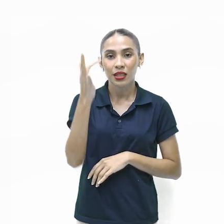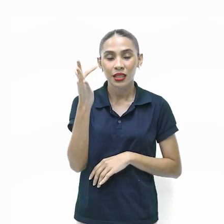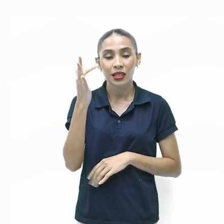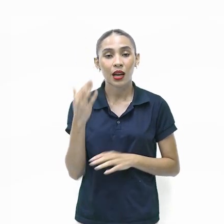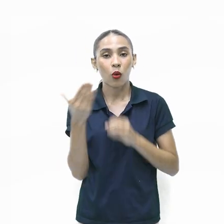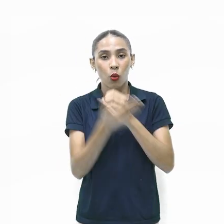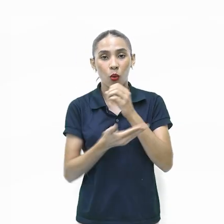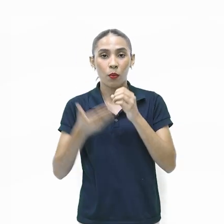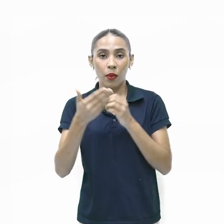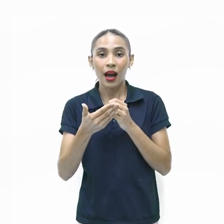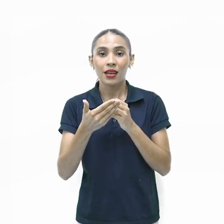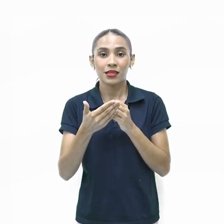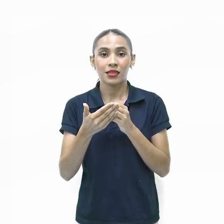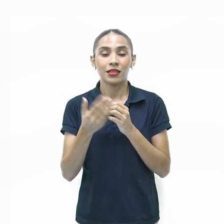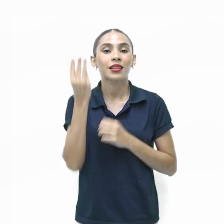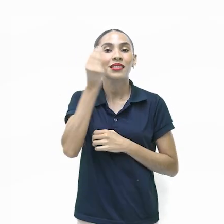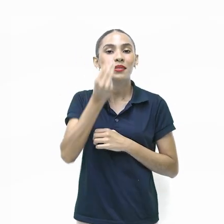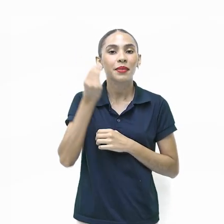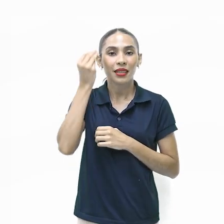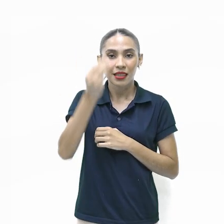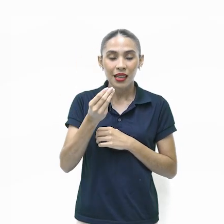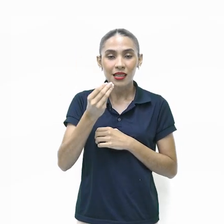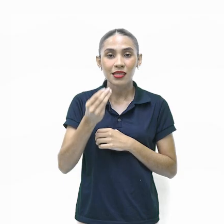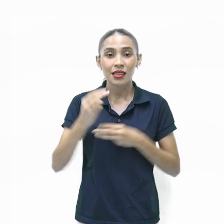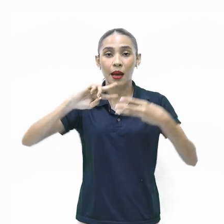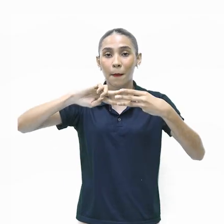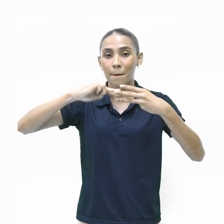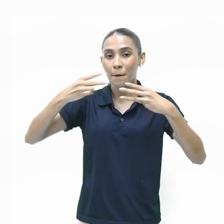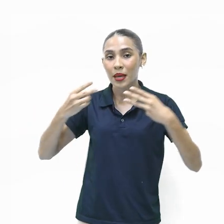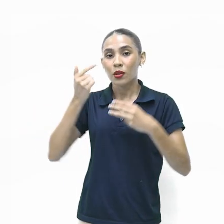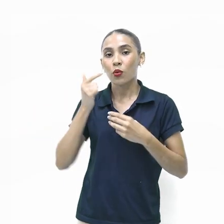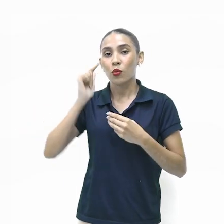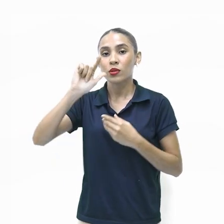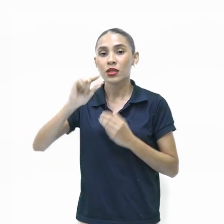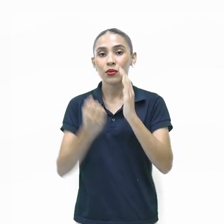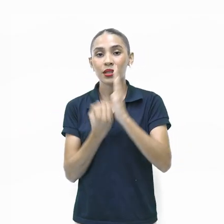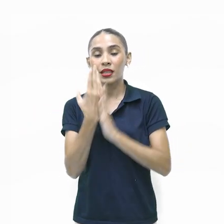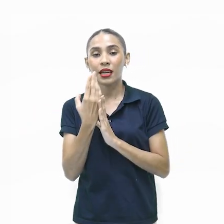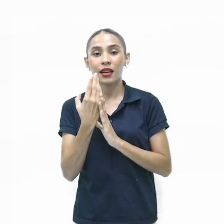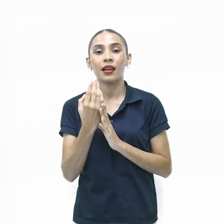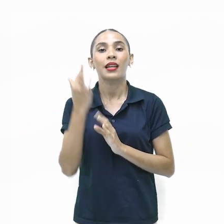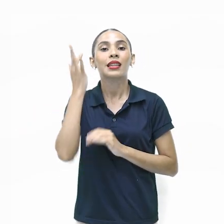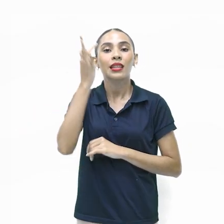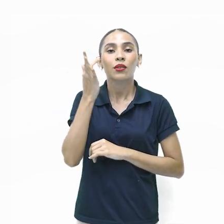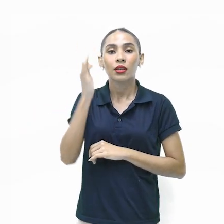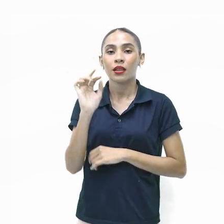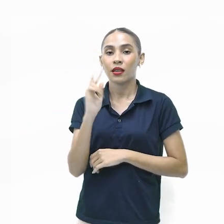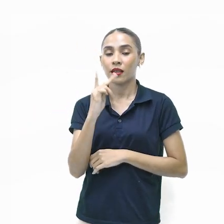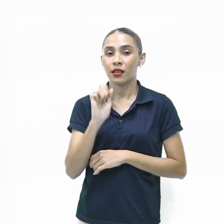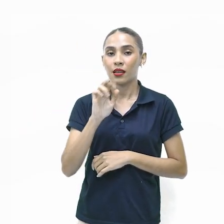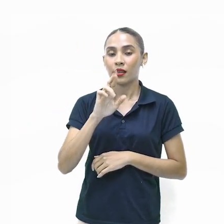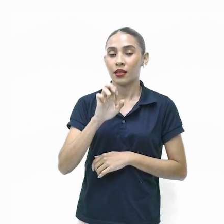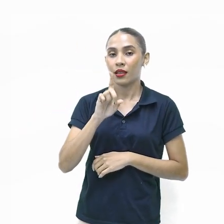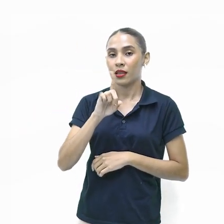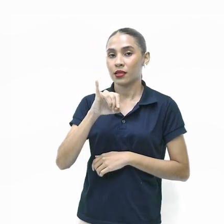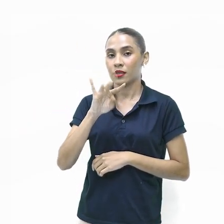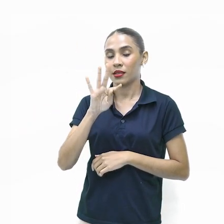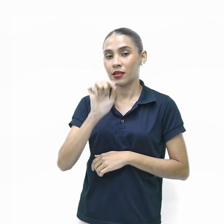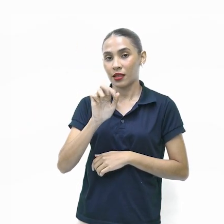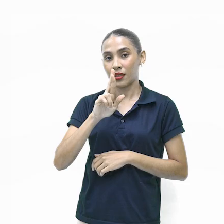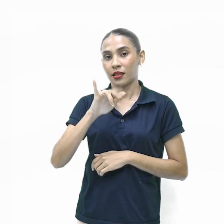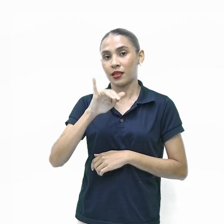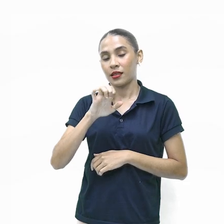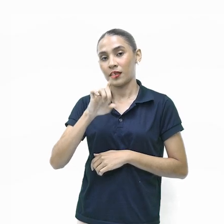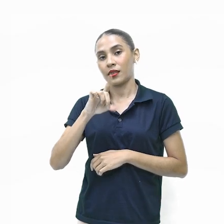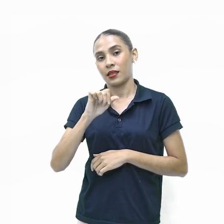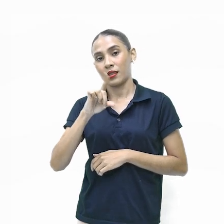leis, né? Então, com base em seus resultados, o Mendel formulou as leis da hereditariedade, que explicam como